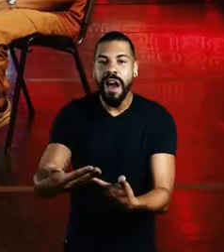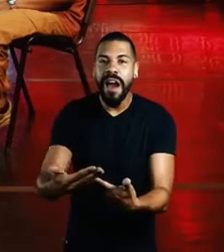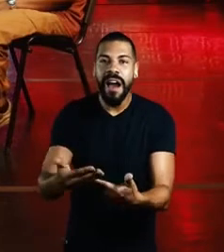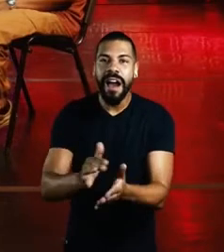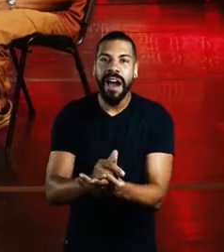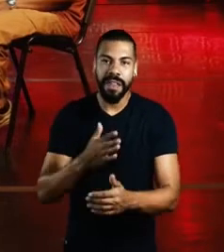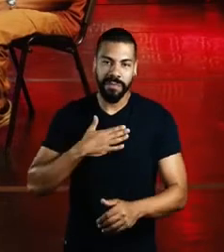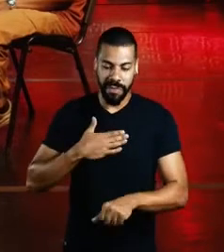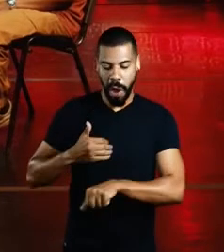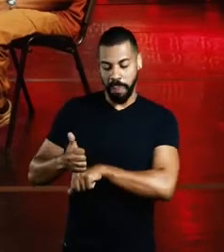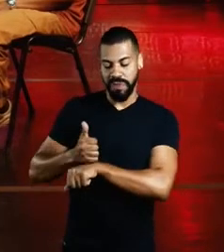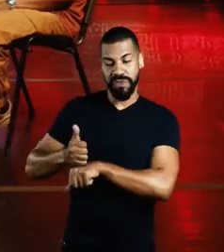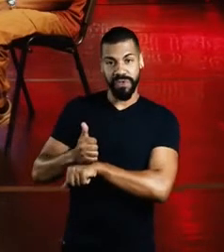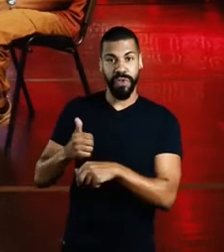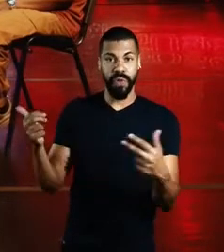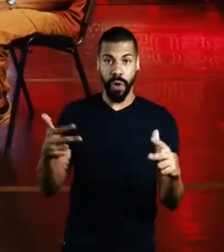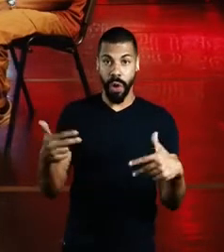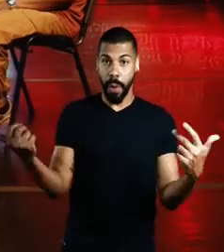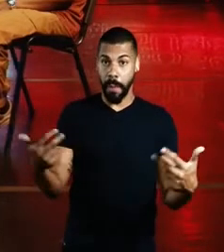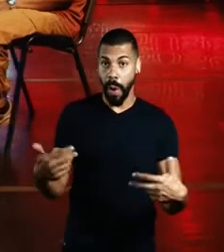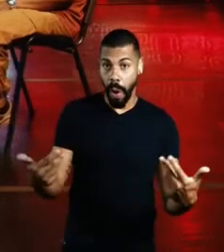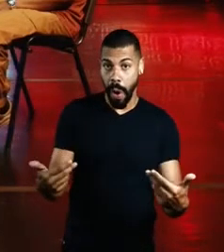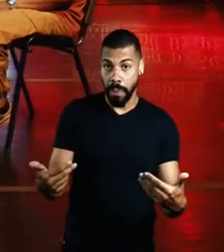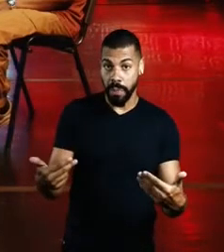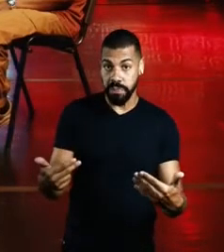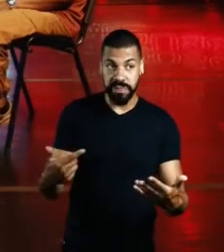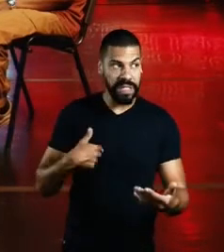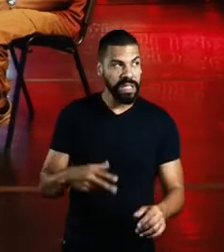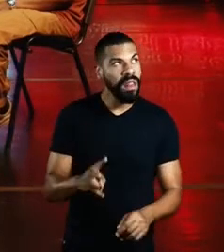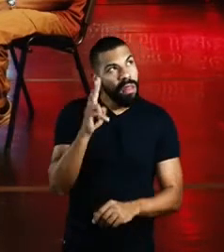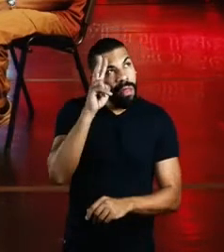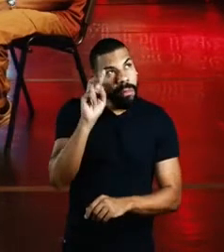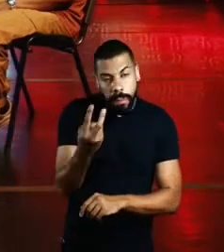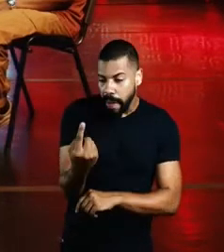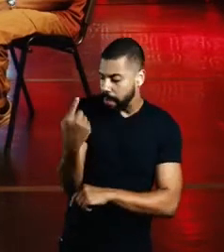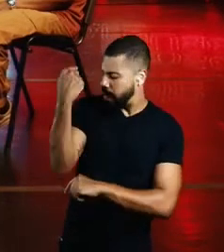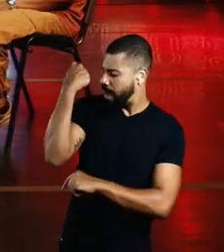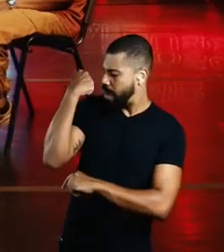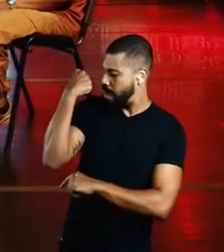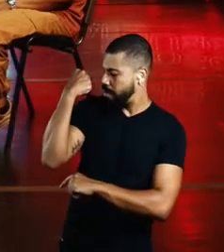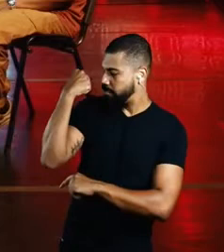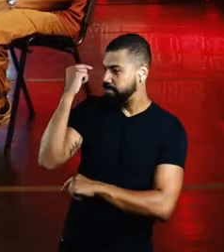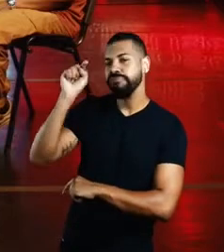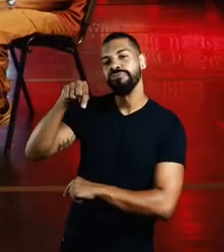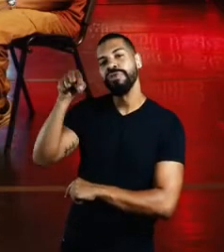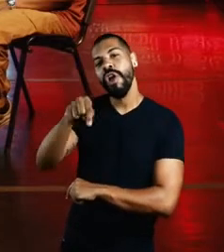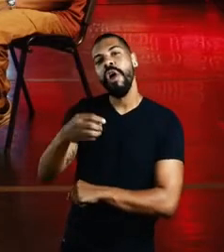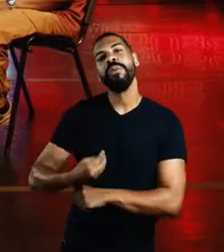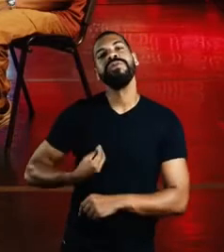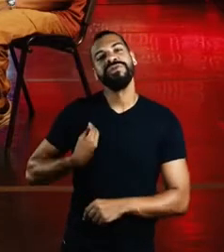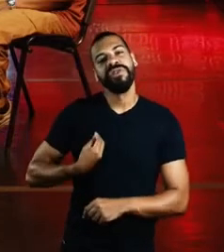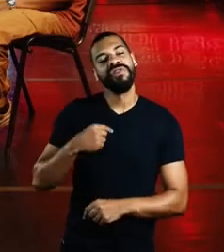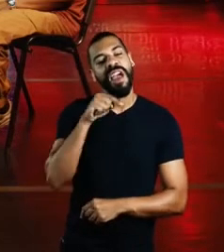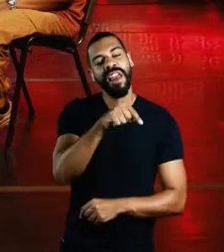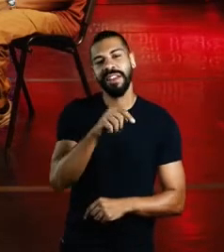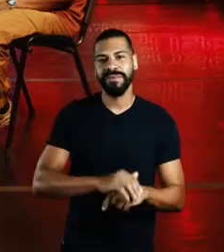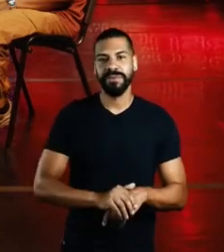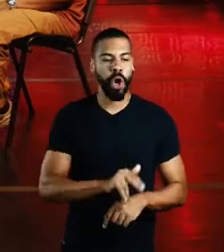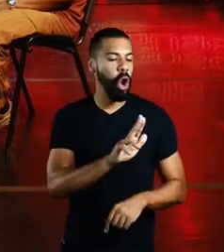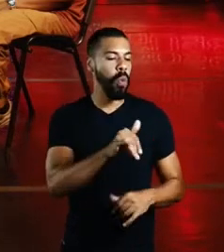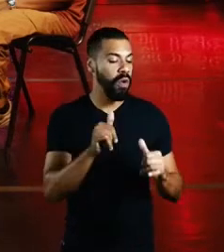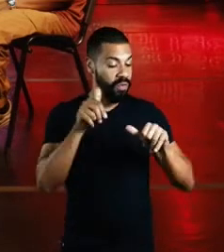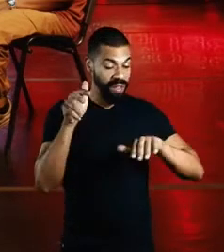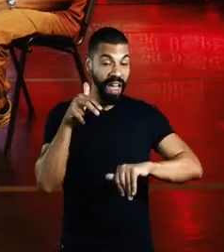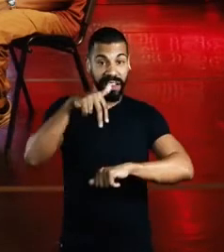musical, nas coisas do hip hop, se eu não passar... Se não olhar para trás. Se não, né, falar, porra, mano, eu bebi dessa fonte, mano. Então, o mínimo que eu posso fazer é vir aqui e falar,